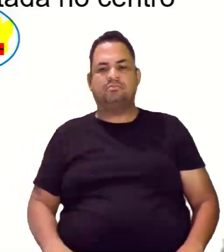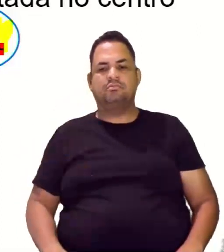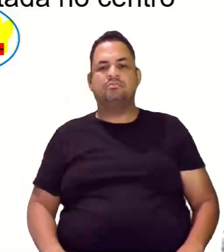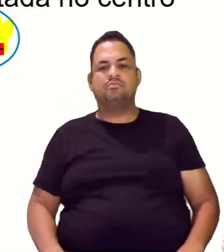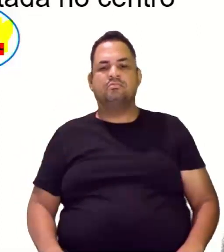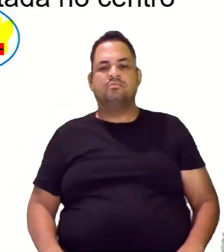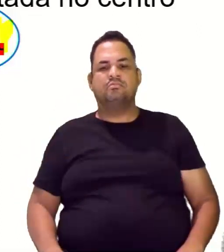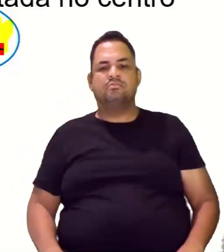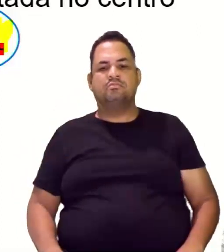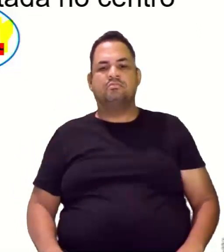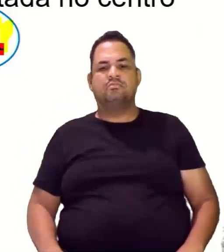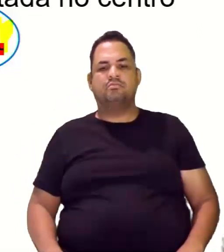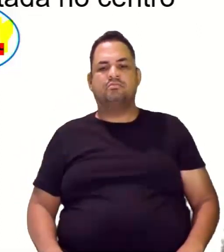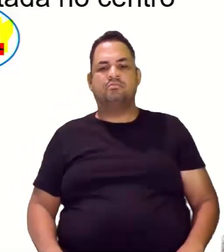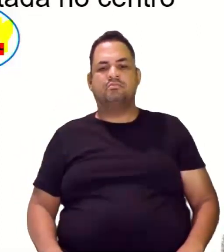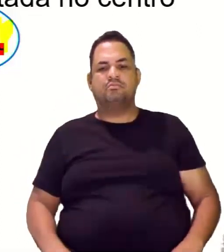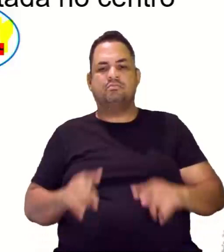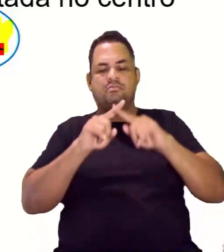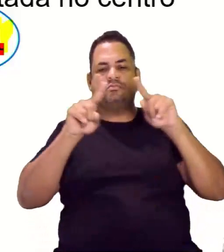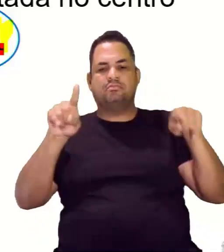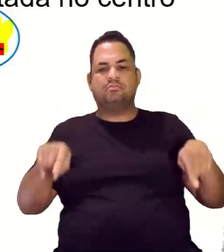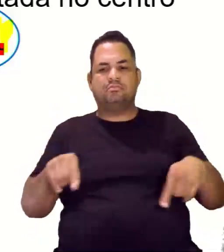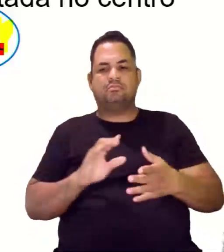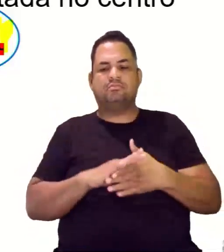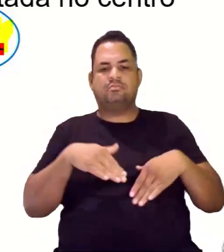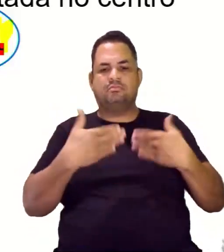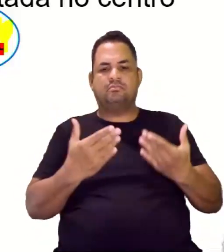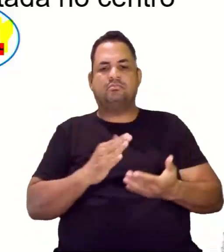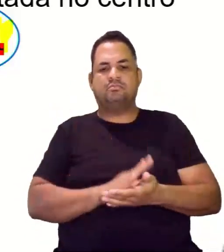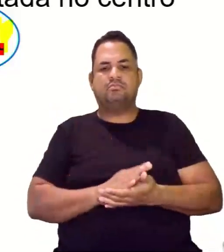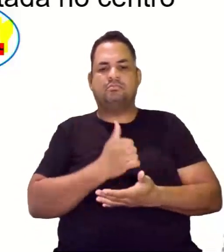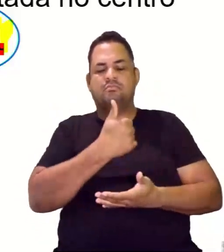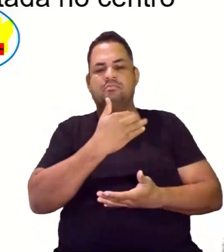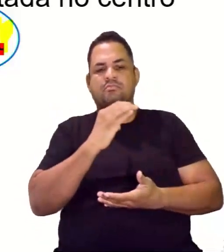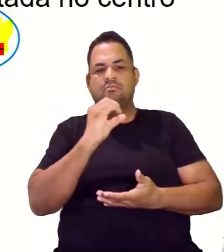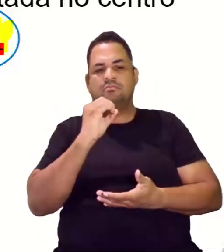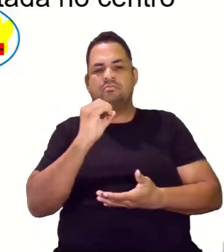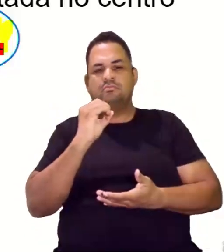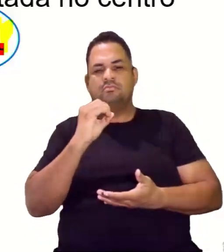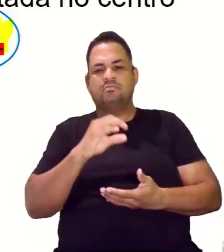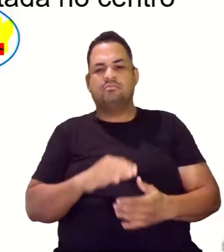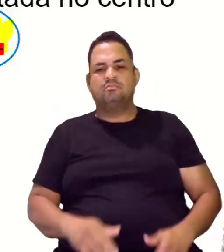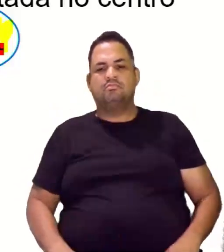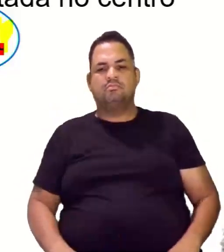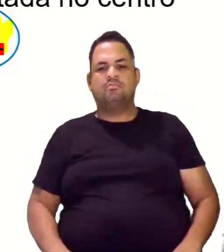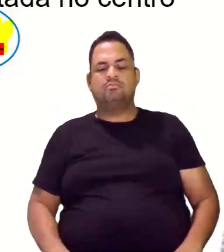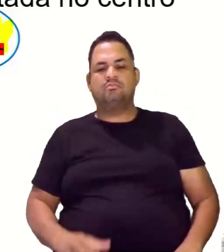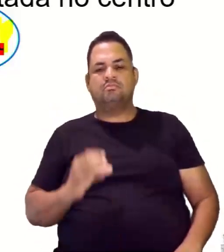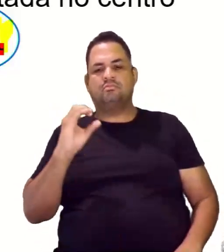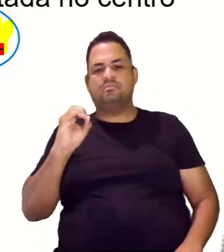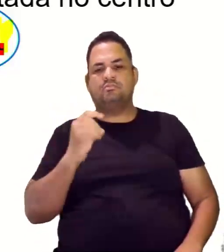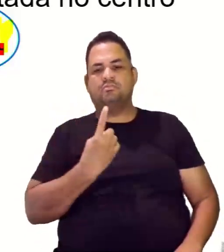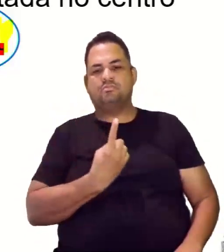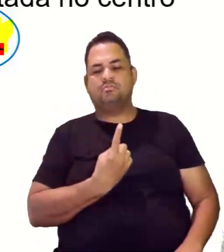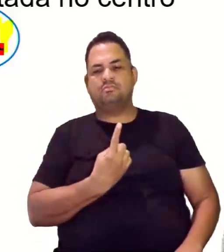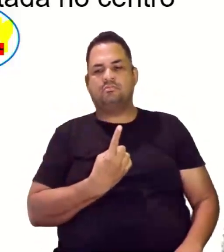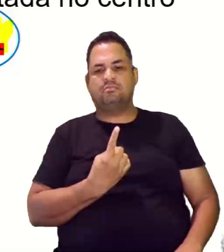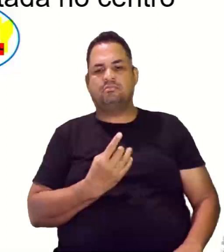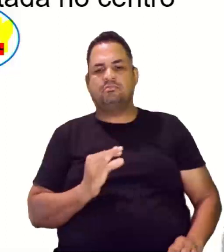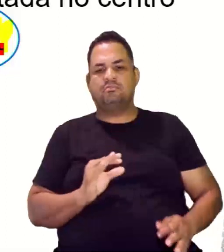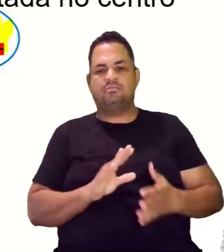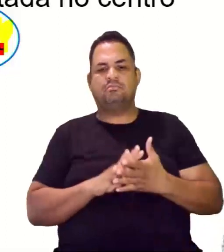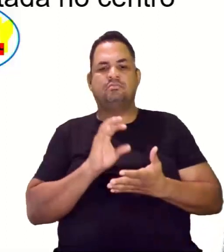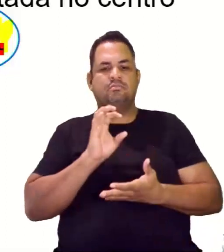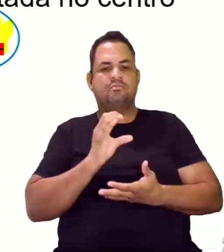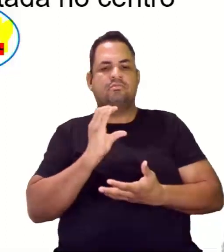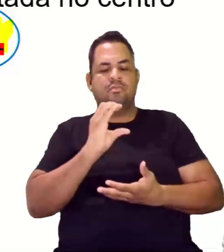No nosso tabelinha, né? Quando a gente tem 10 centímetros, ó, coloca o 0 aqui e 1 aqui, 10 centímetros. Completa